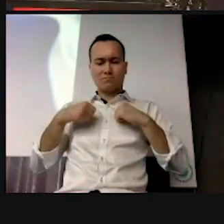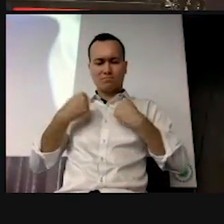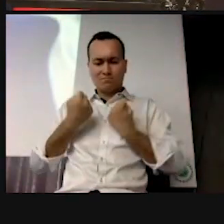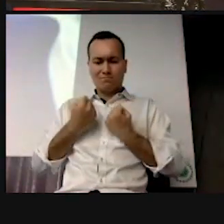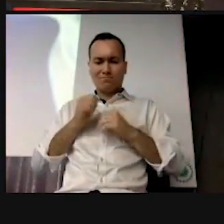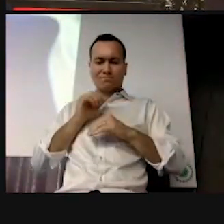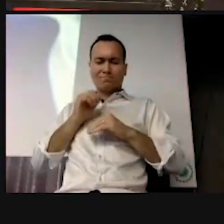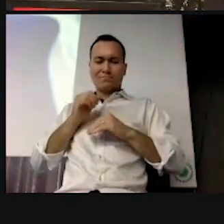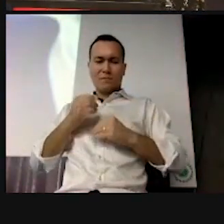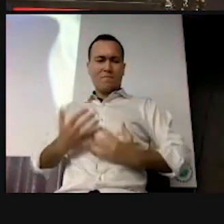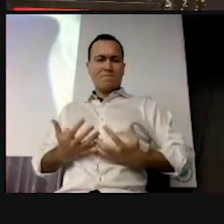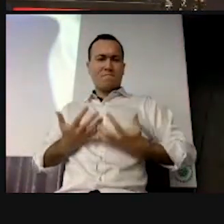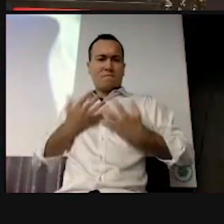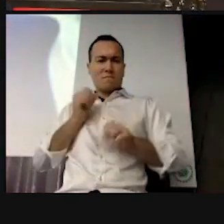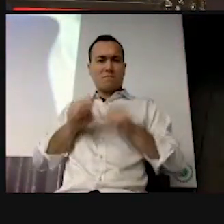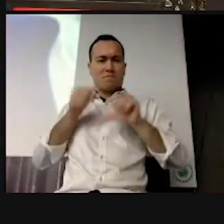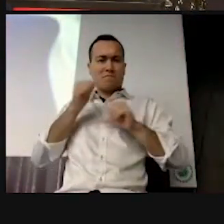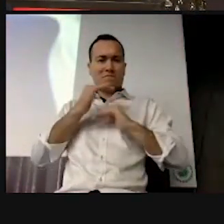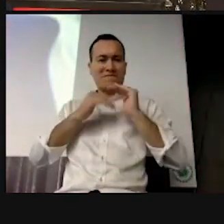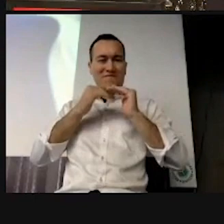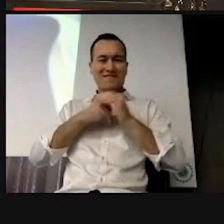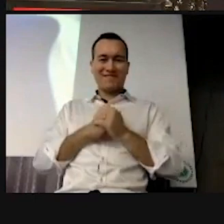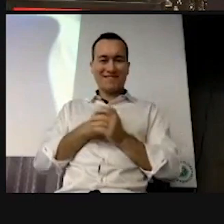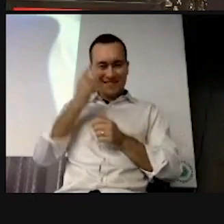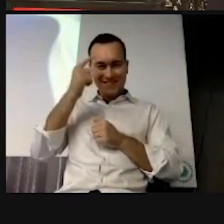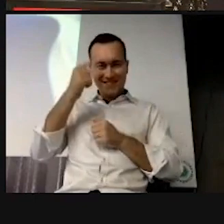primeiro em você e depois no outro.